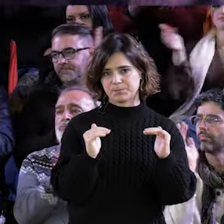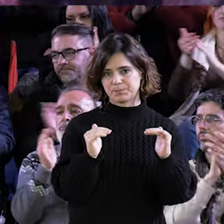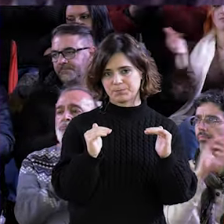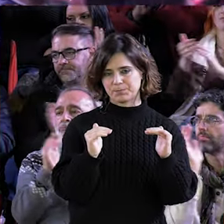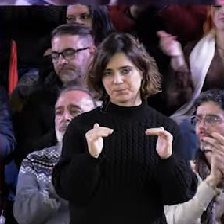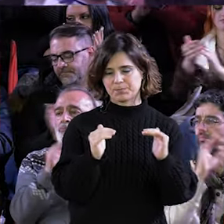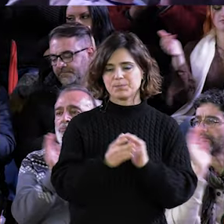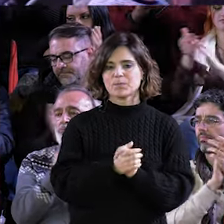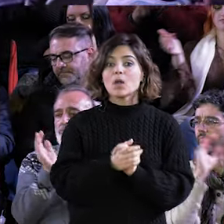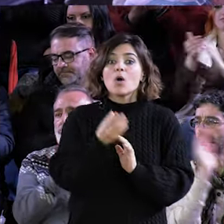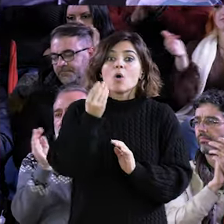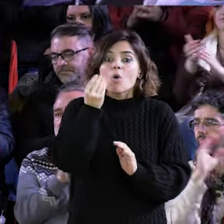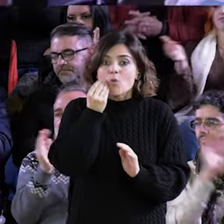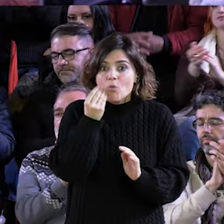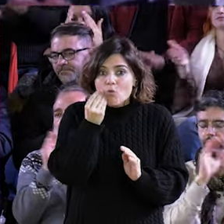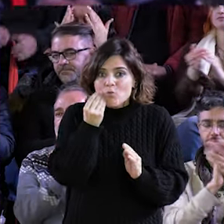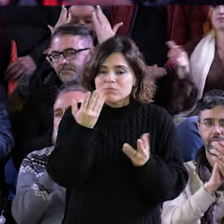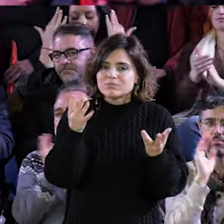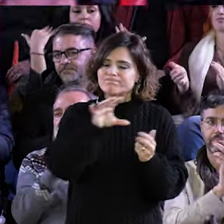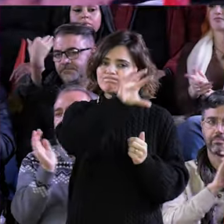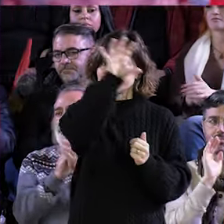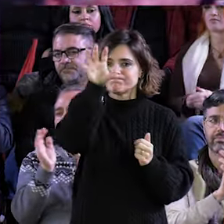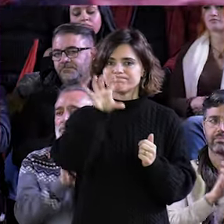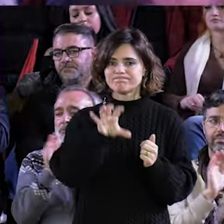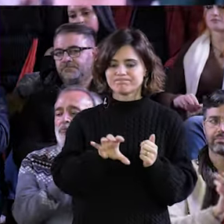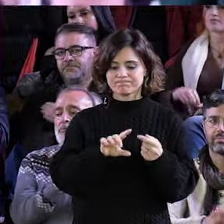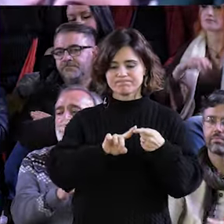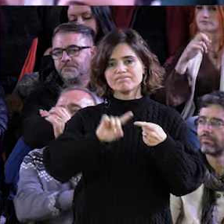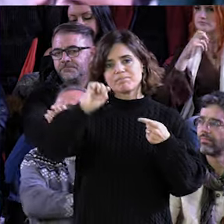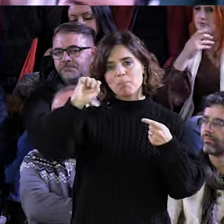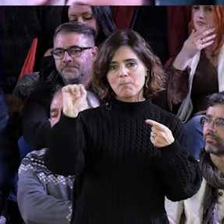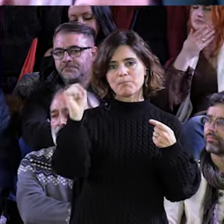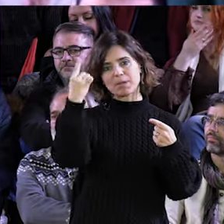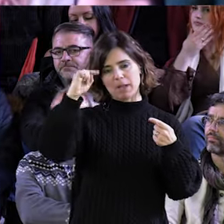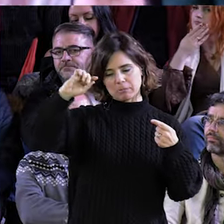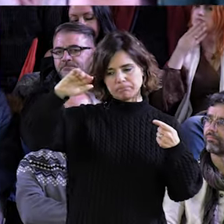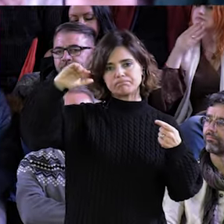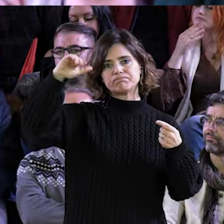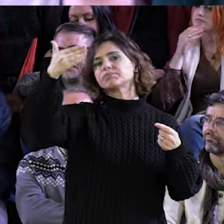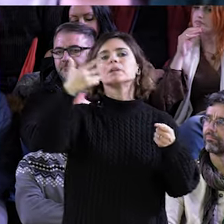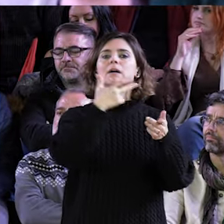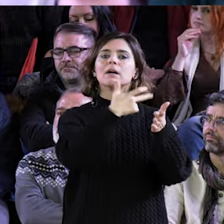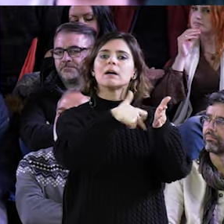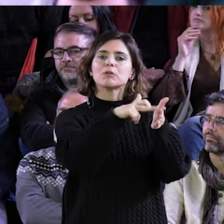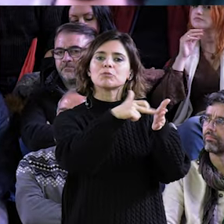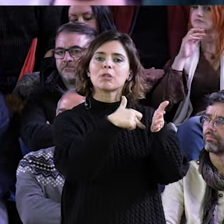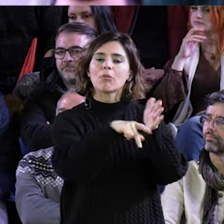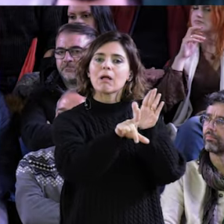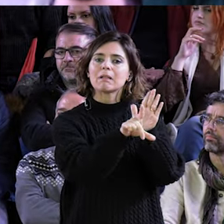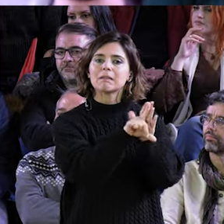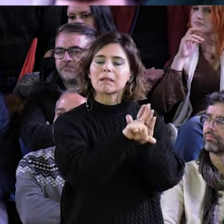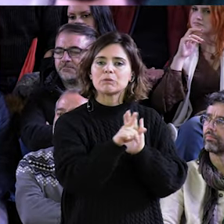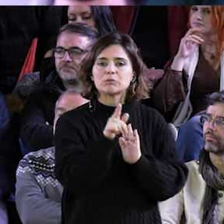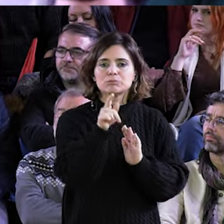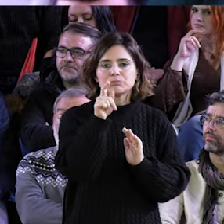Como é que podemos fazer isso? Em primeiro lugar, revogando a Lei Cristas, a Lei